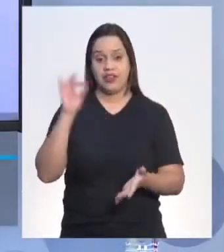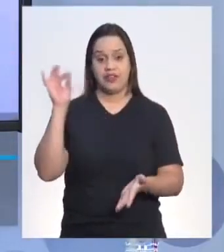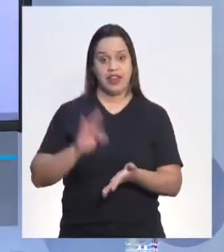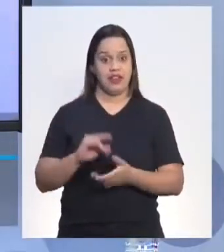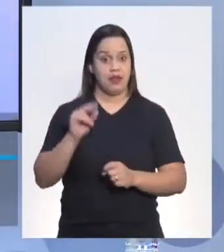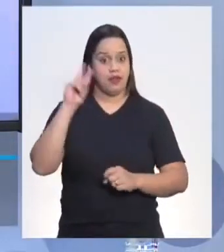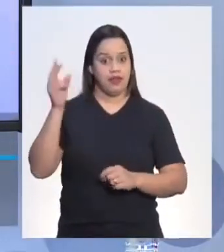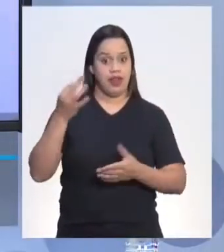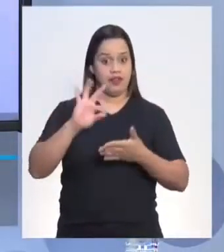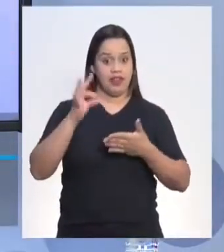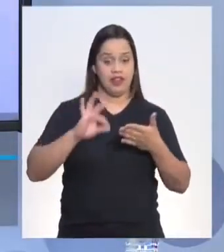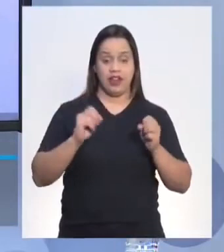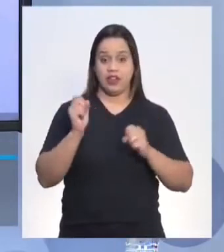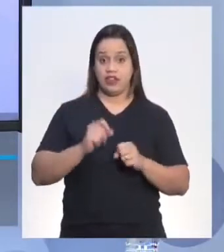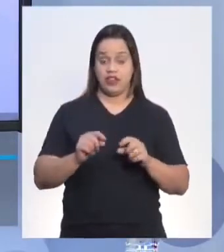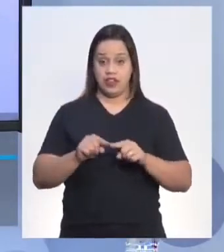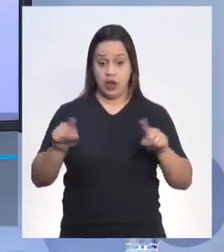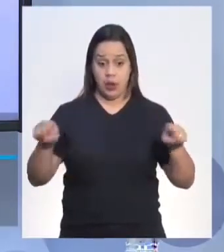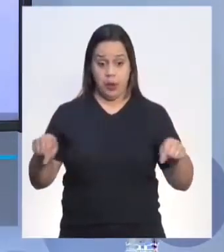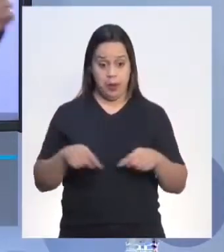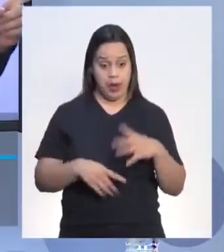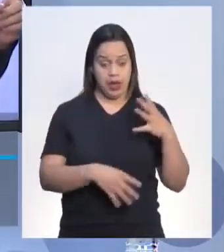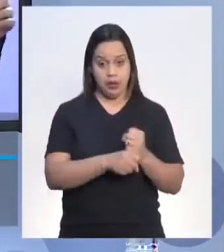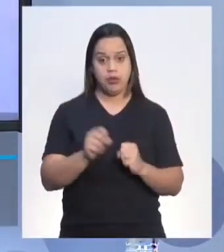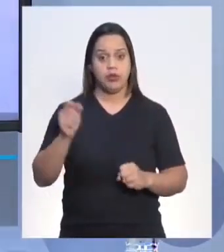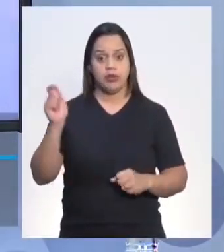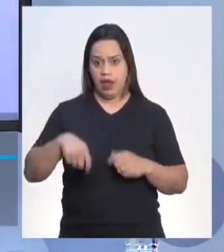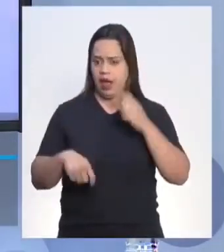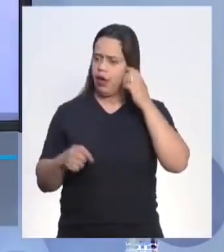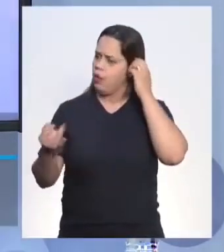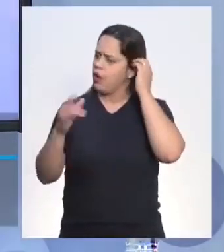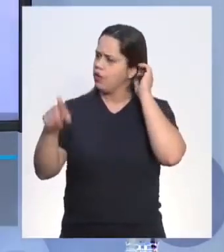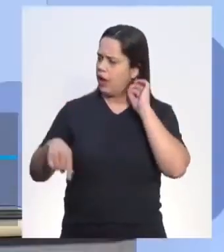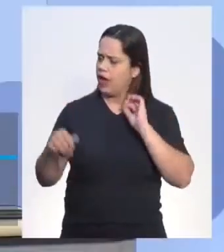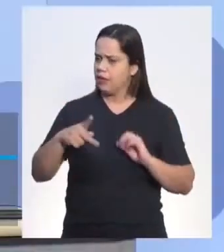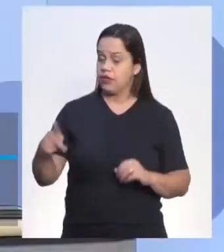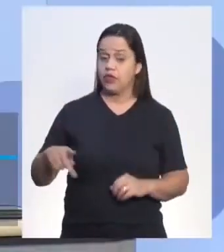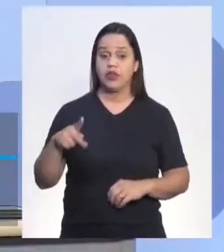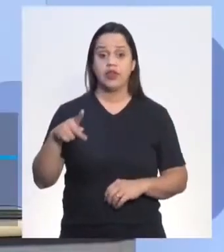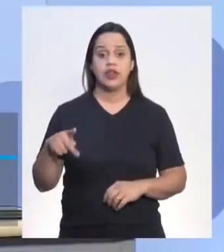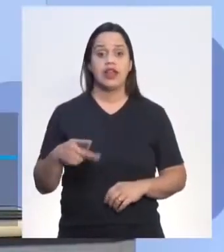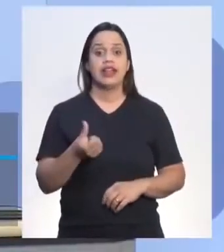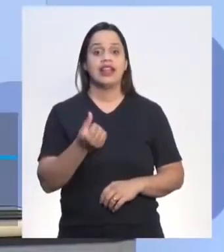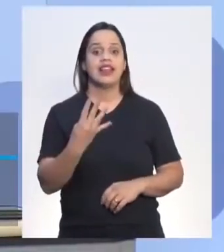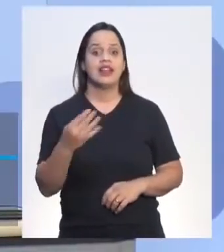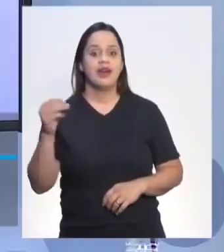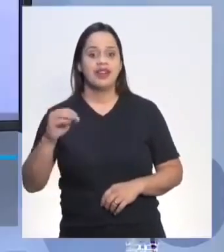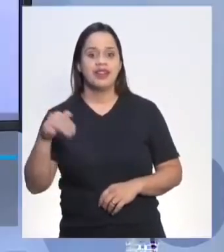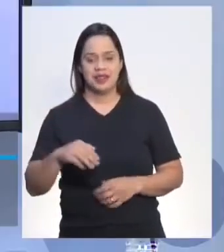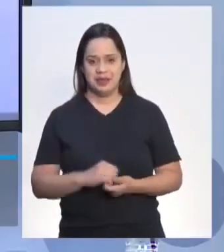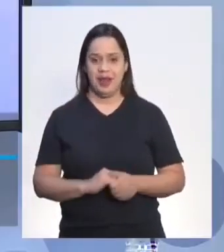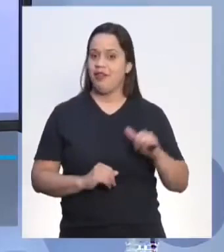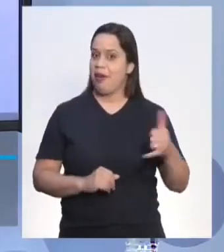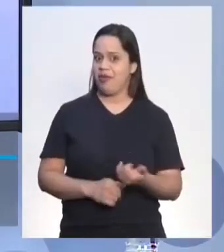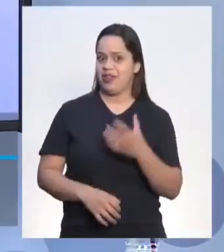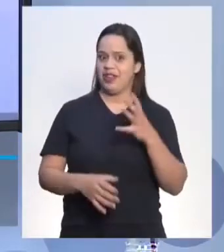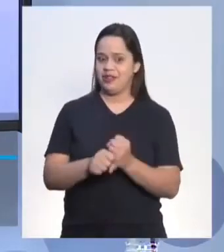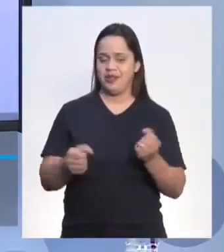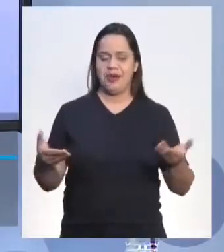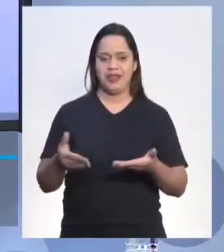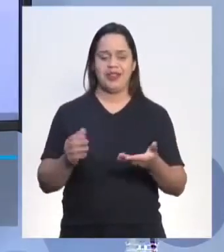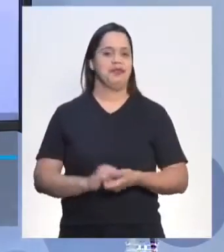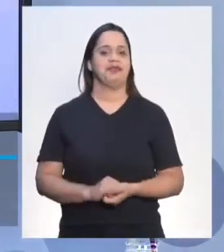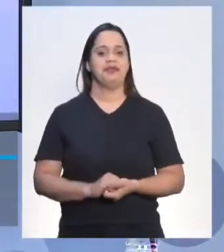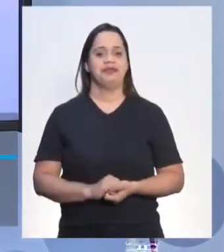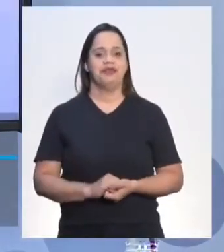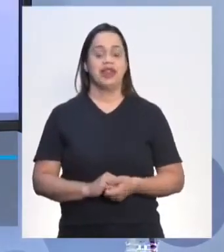verdade. Vamos verificar se o perímetro realmente dá. Quanto que era o perímetro, professora Inês? 64 centímetros. Ó, vou aproveitar e vou somar aqui mesmo, tá?